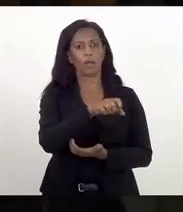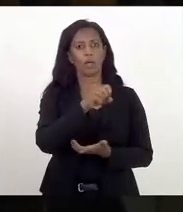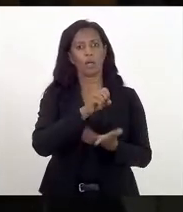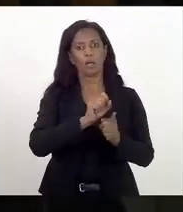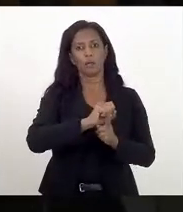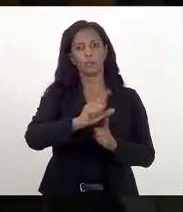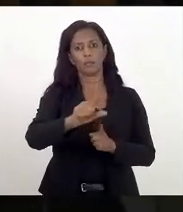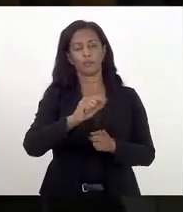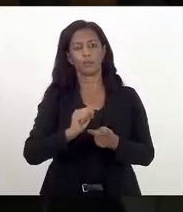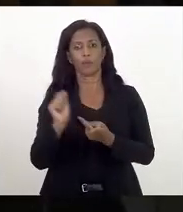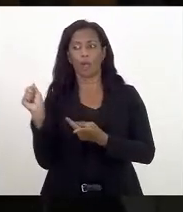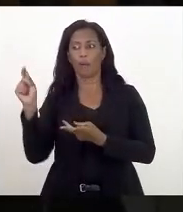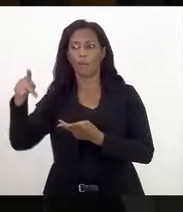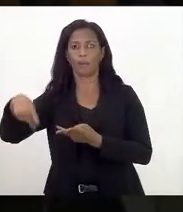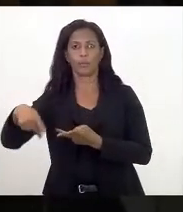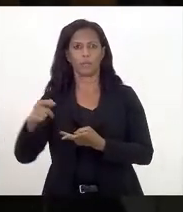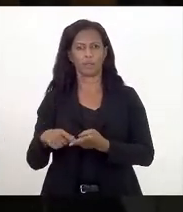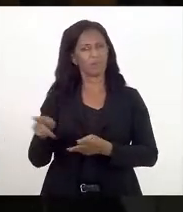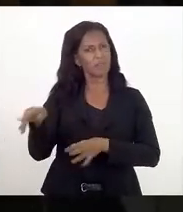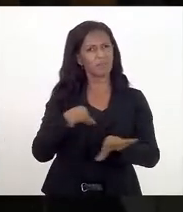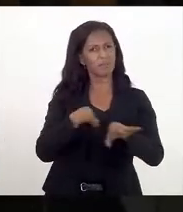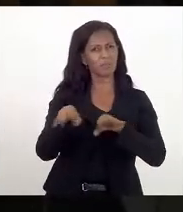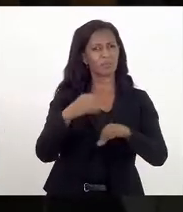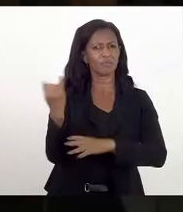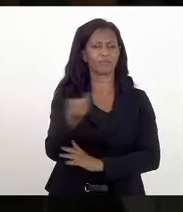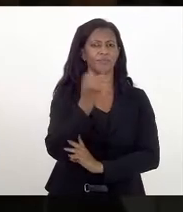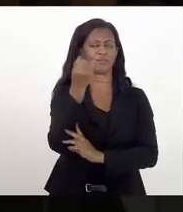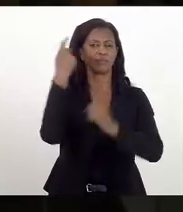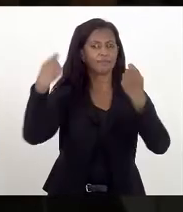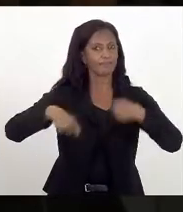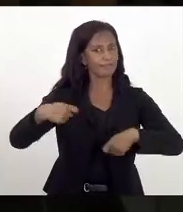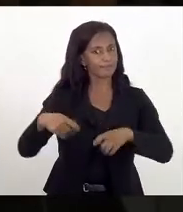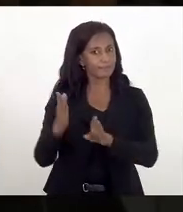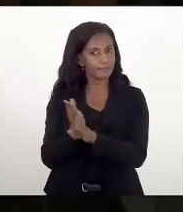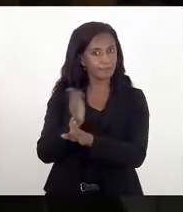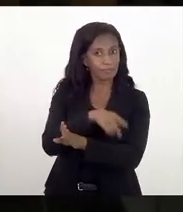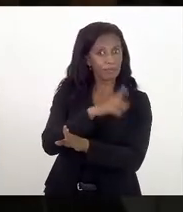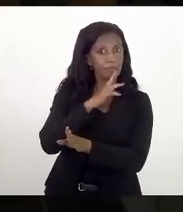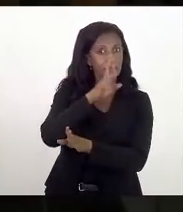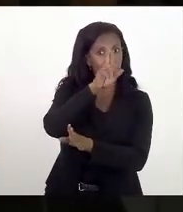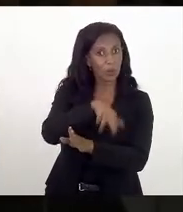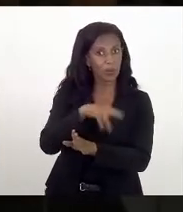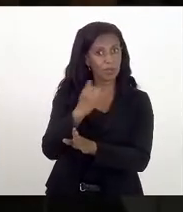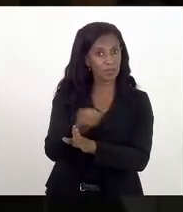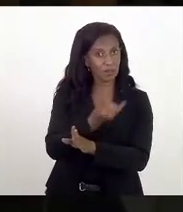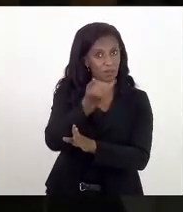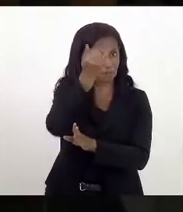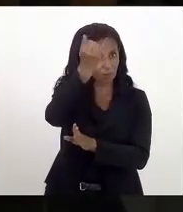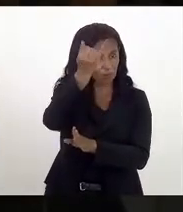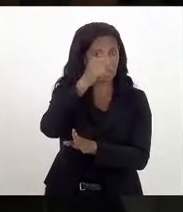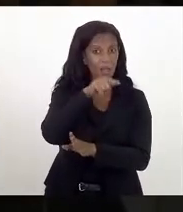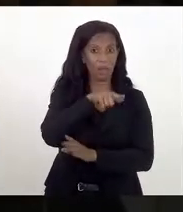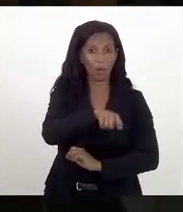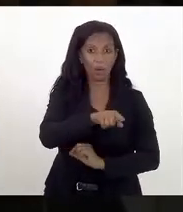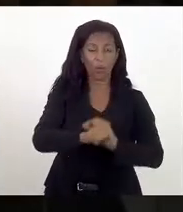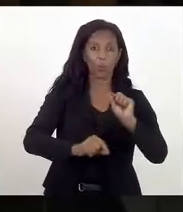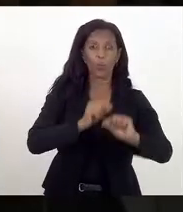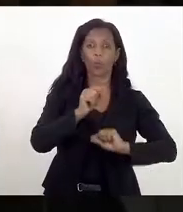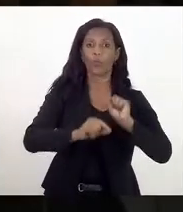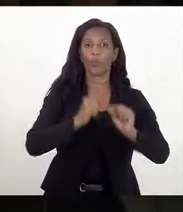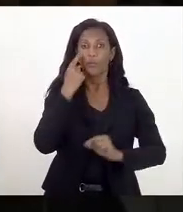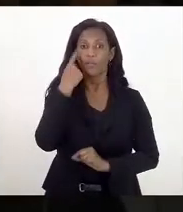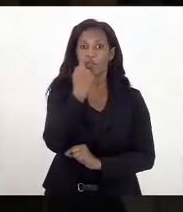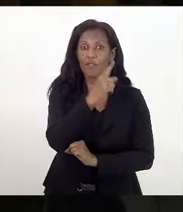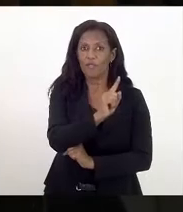aposentadorias. Esse projeto é muito importante que a gente precisa, por um lado, reconhecer e valorizar isto que é, viu,